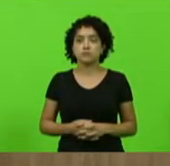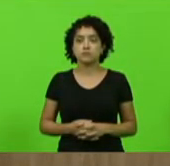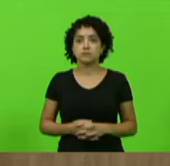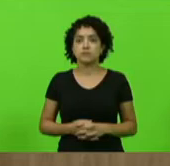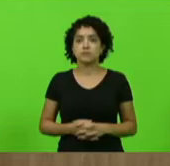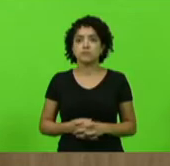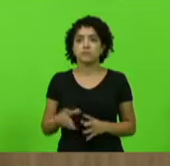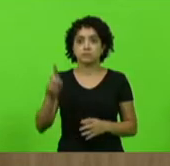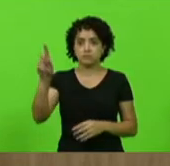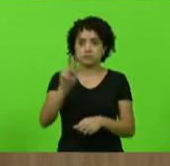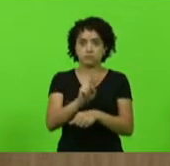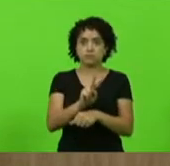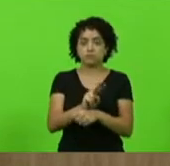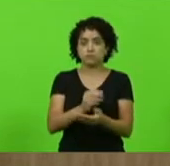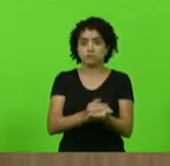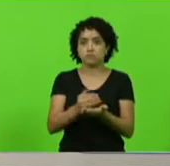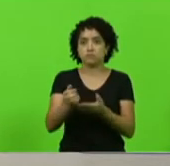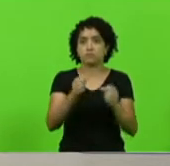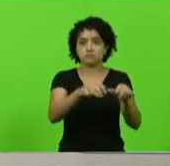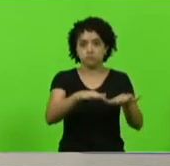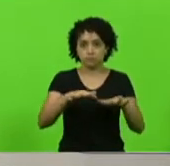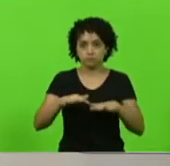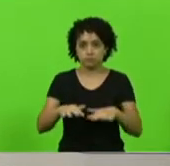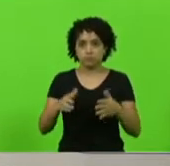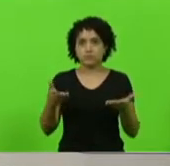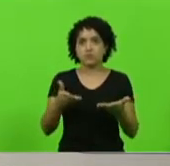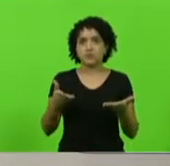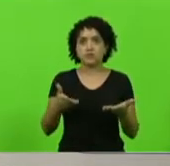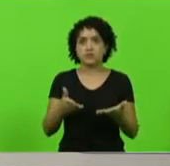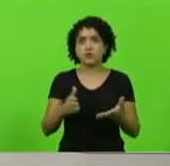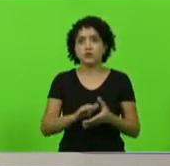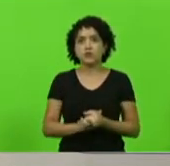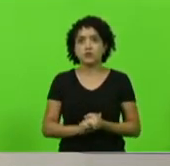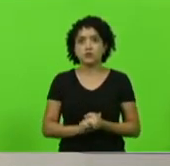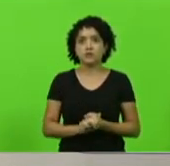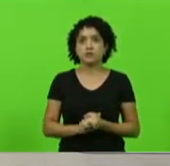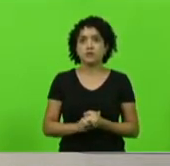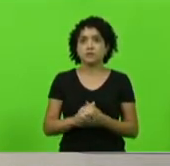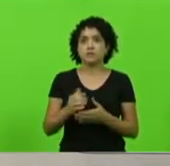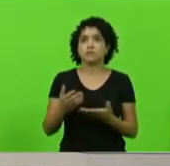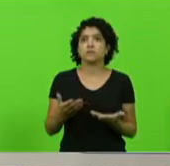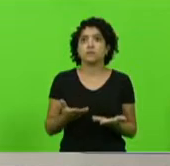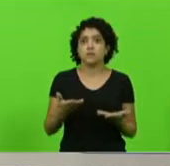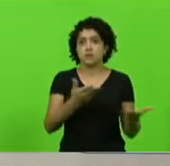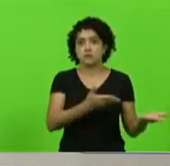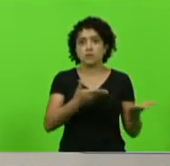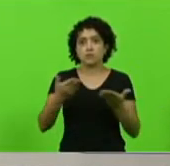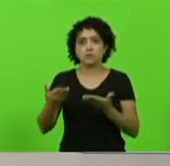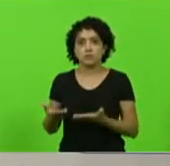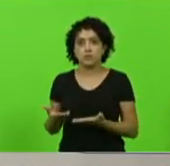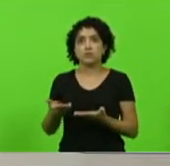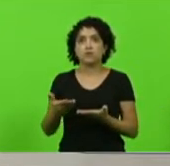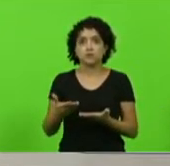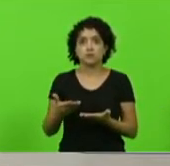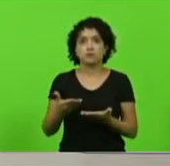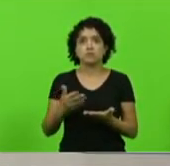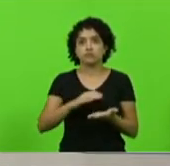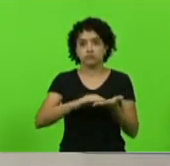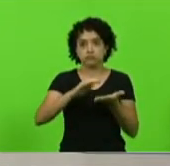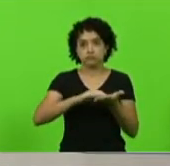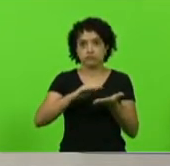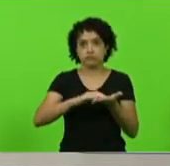Sob a proteção de Deus, declaro aberta a presente sessão. Convido o senhor secretário, o